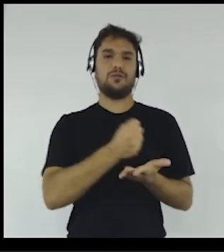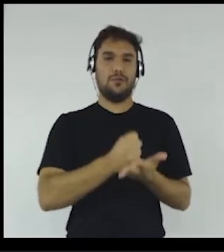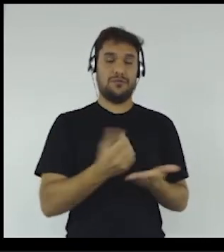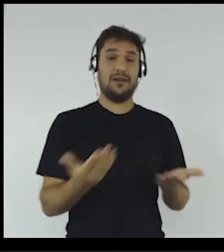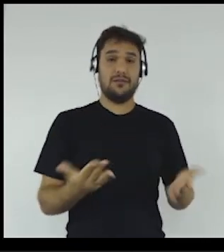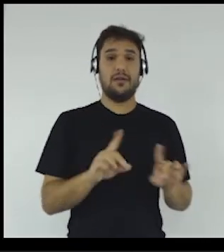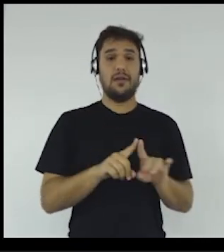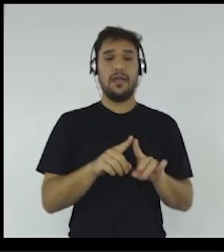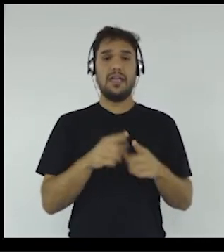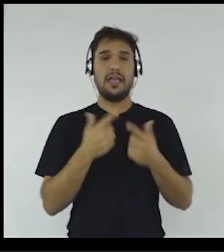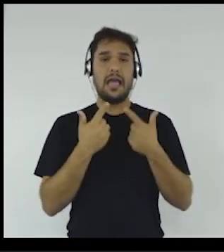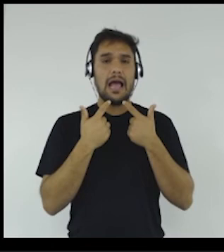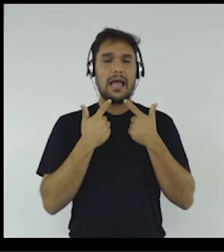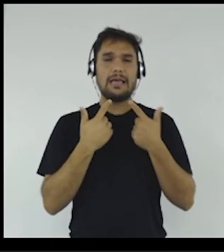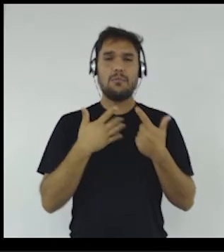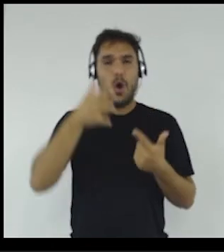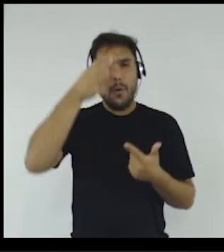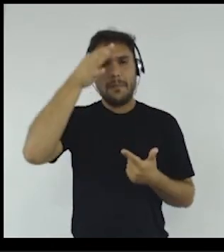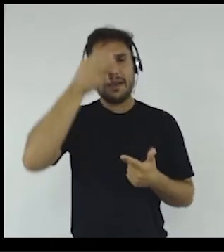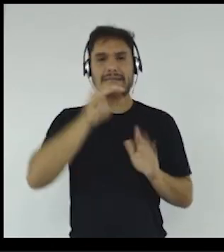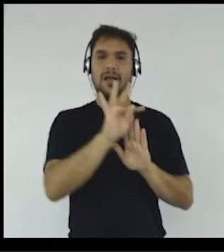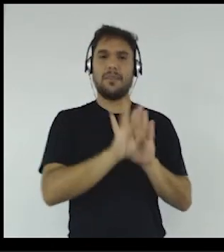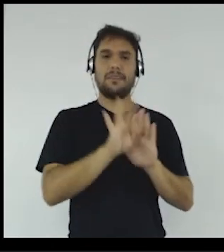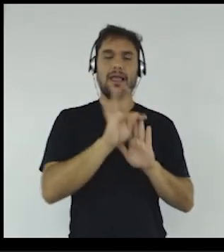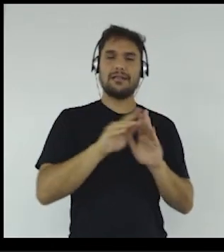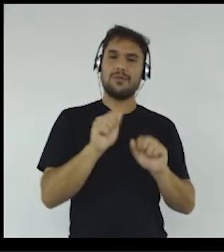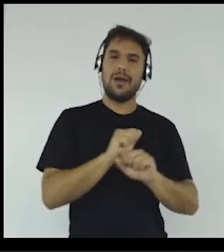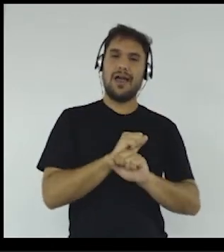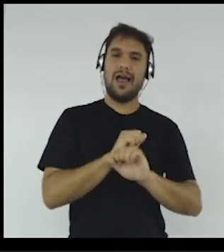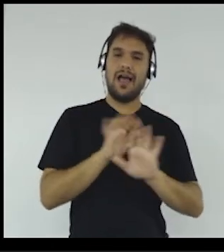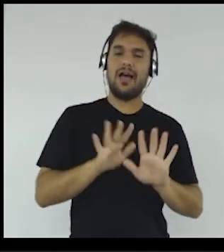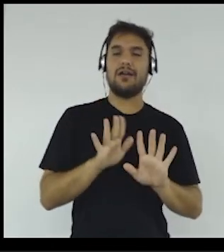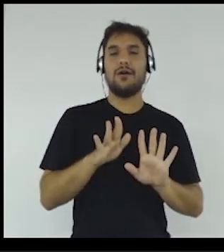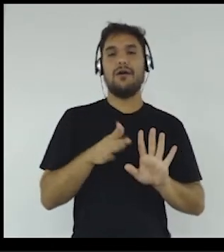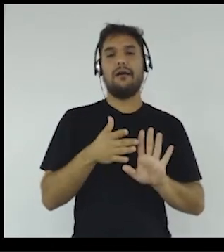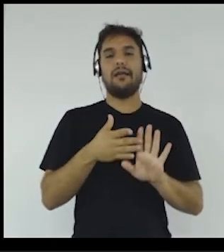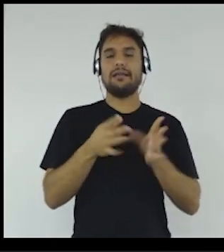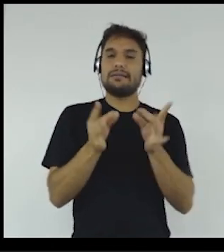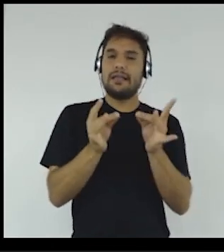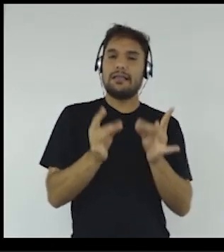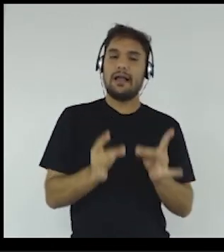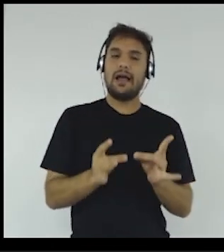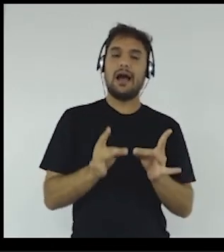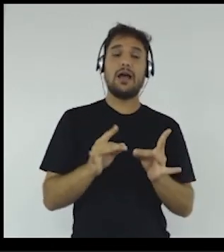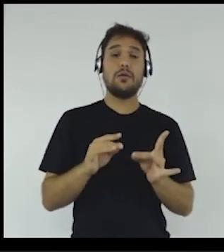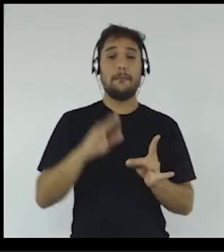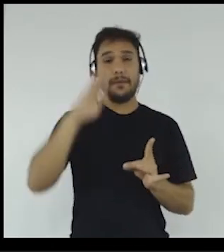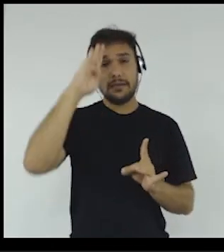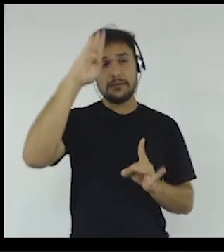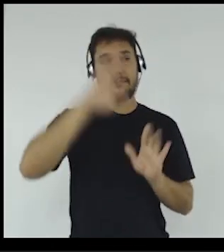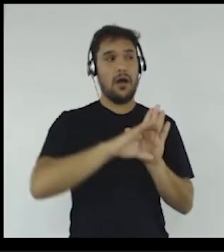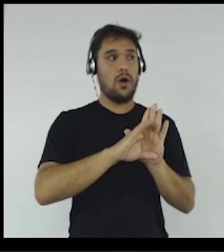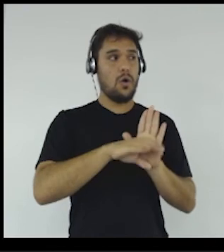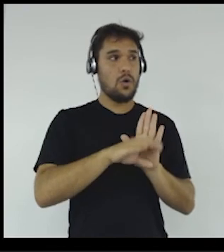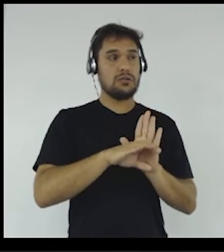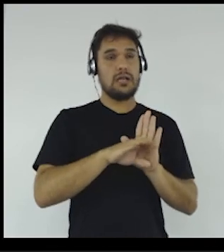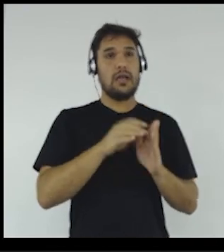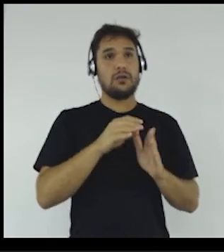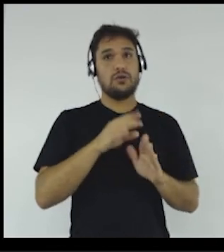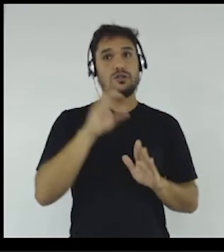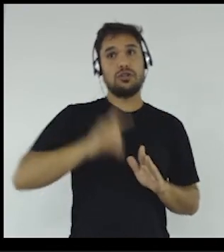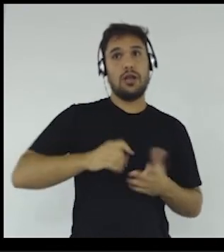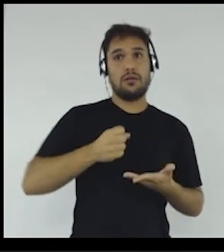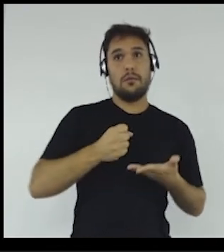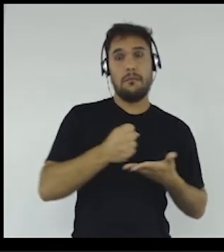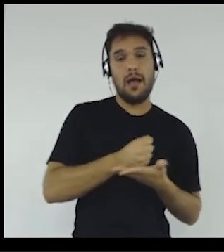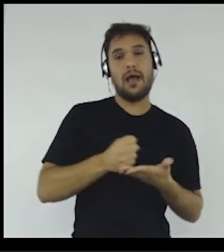contratos, com linguagem acessível a todos, abordando seus principais fundamentos, os direitos básicos e essenciais de